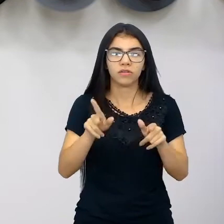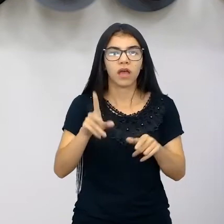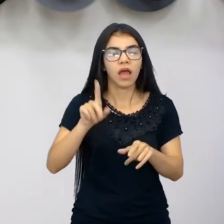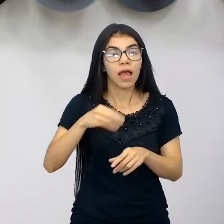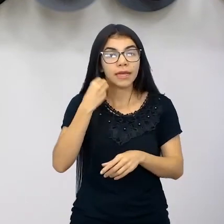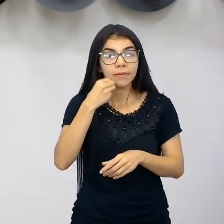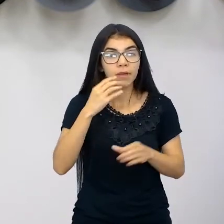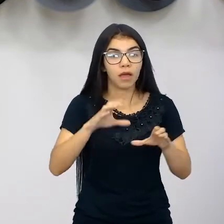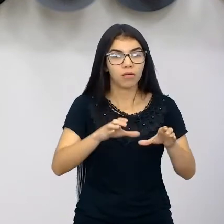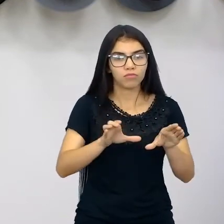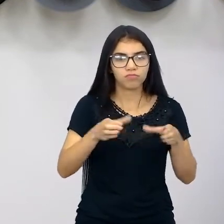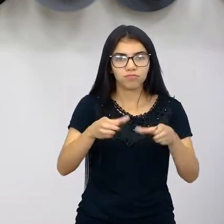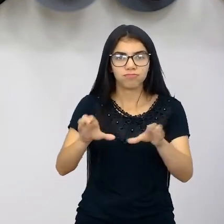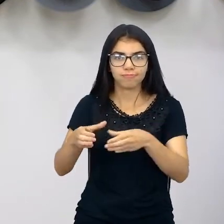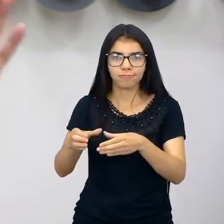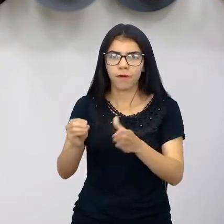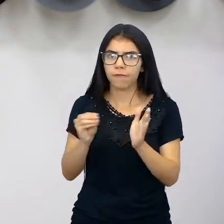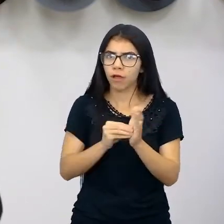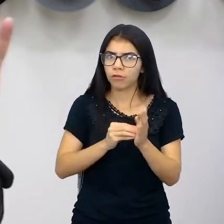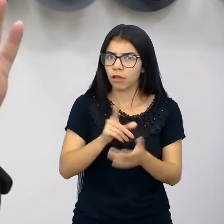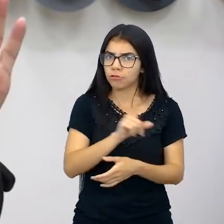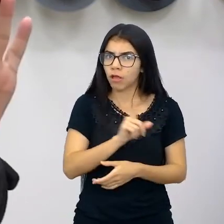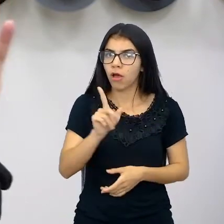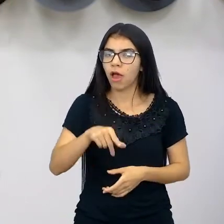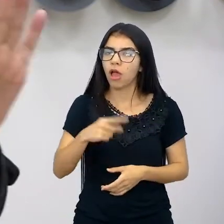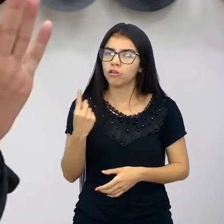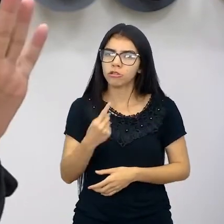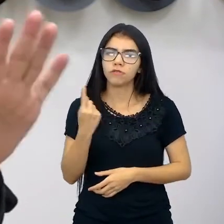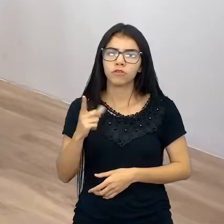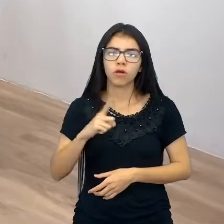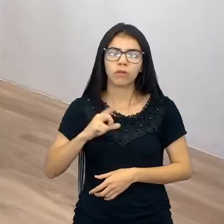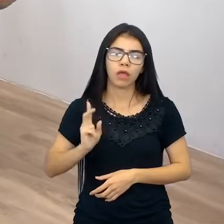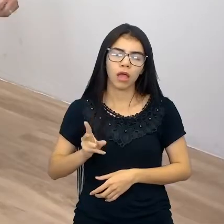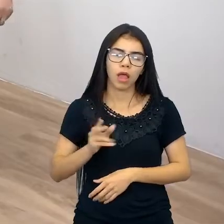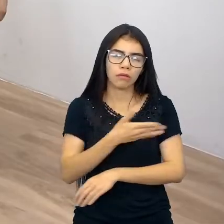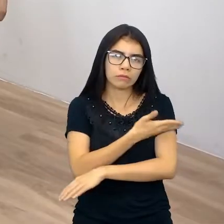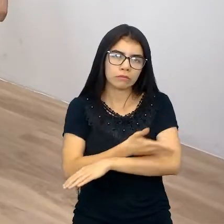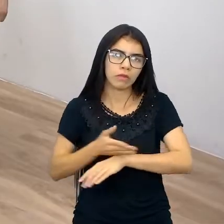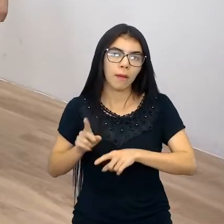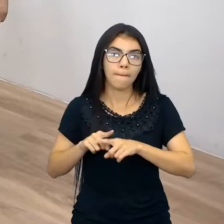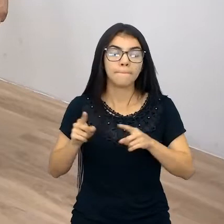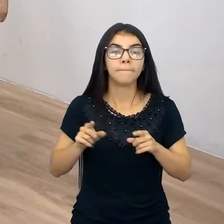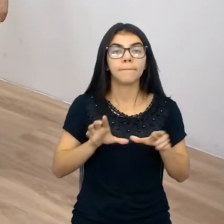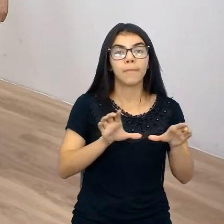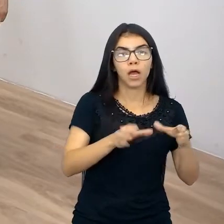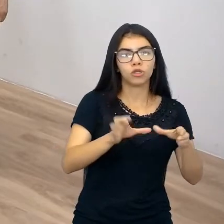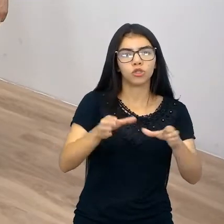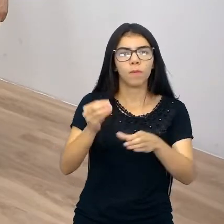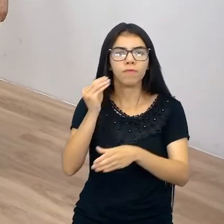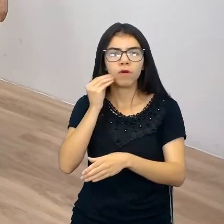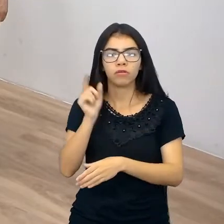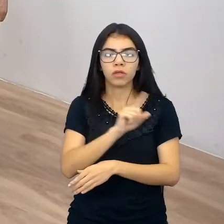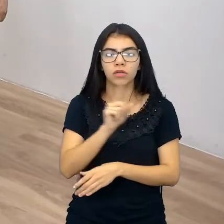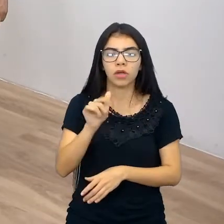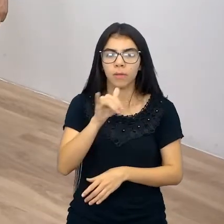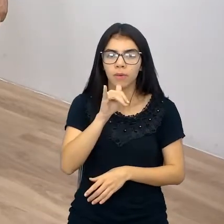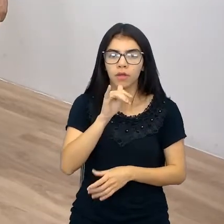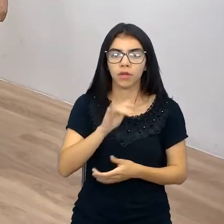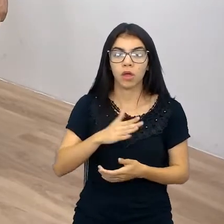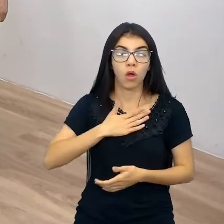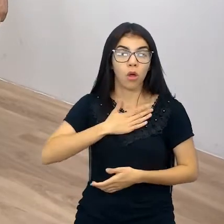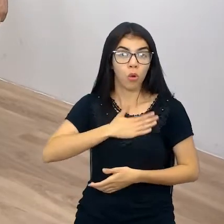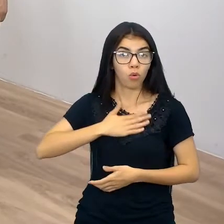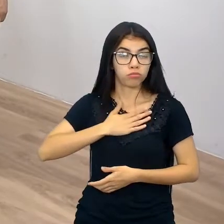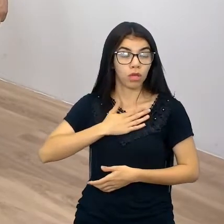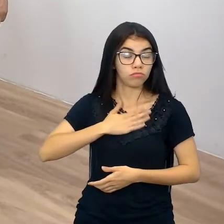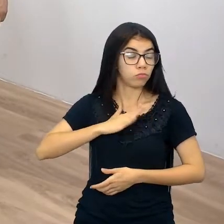em grupo não pode faltar. A gente sabe que a individual já tem, né? Isso é certeza. Verdade. Agora, a coletiva não pode faltar. E o gostei ou não gostei, isso é